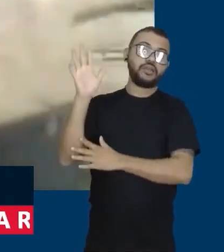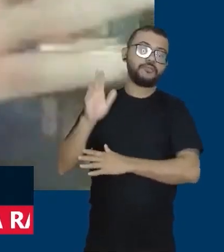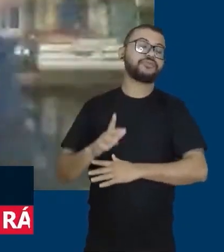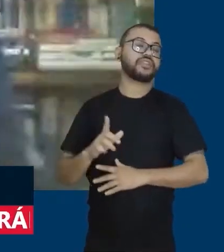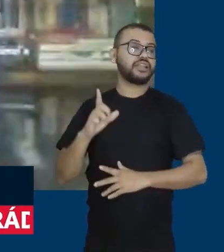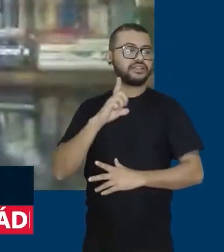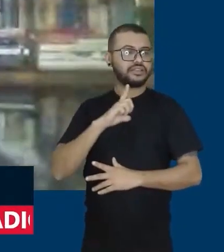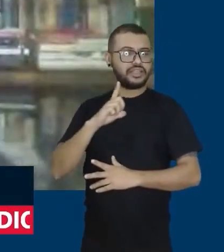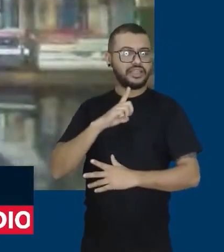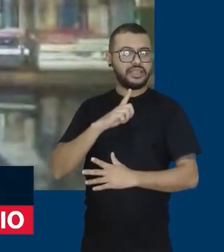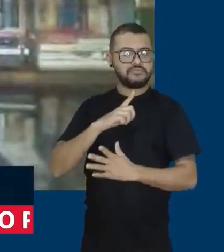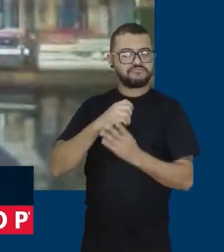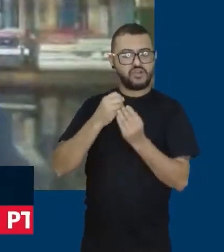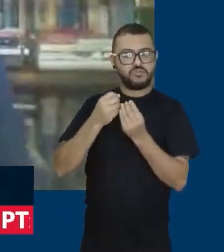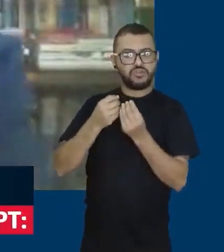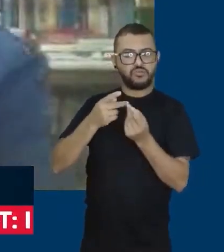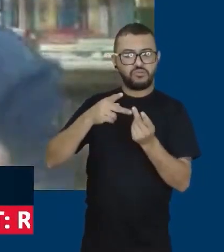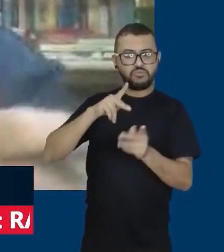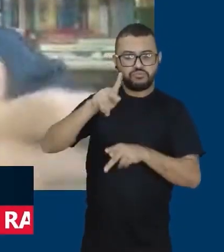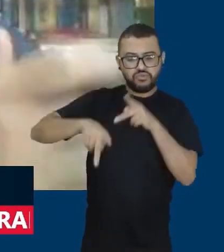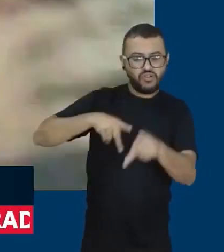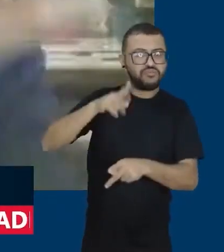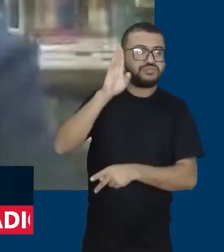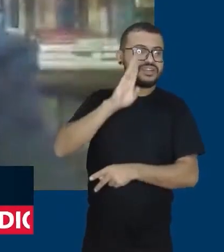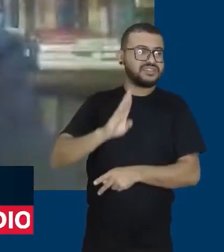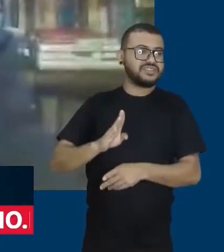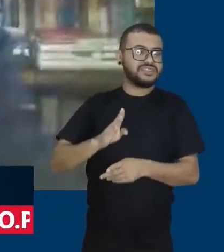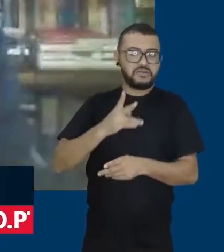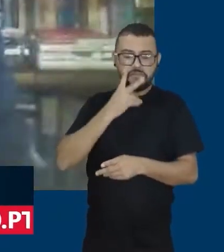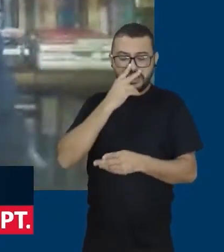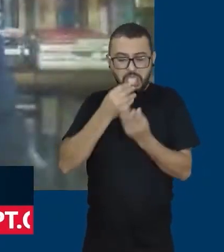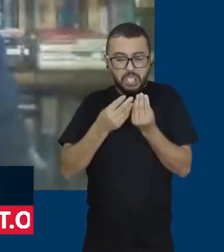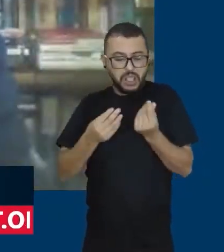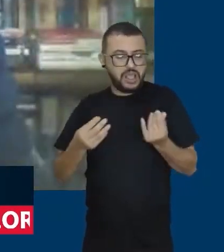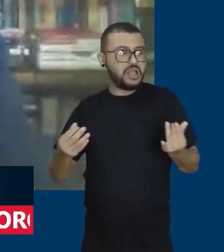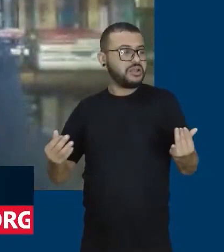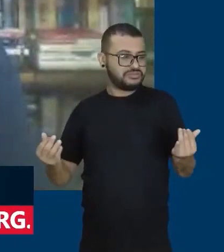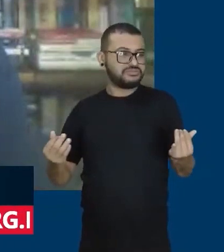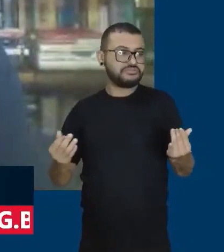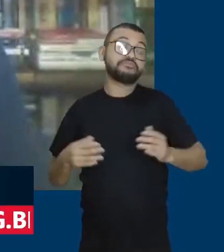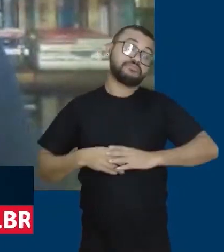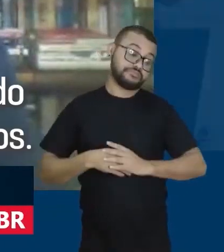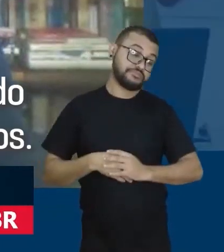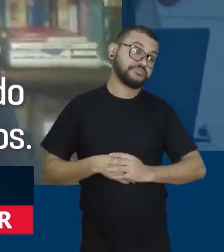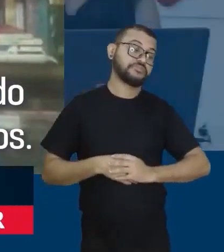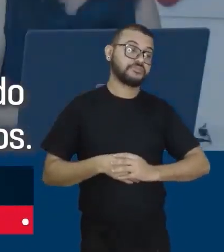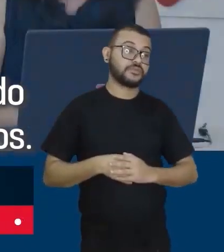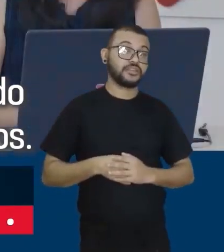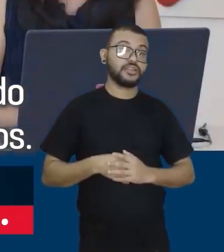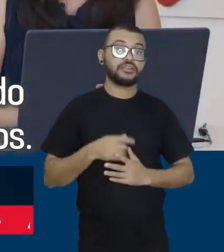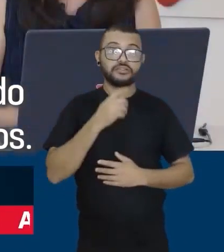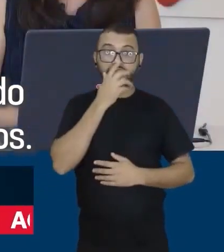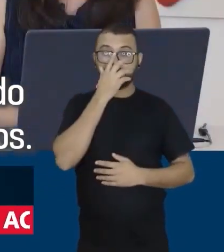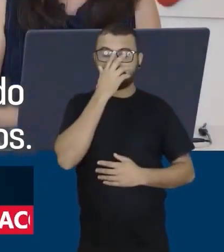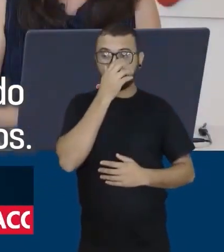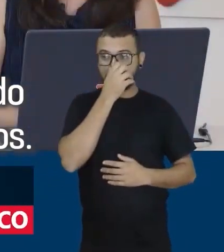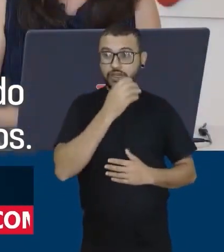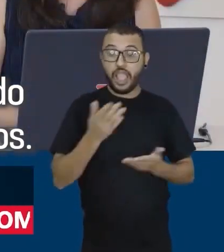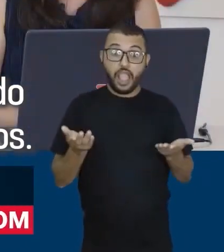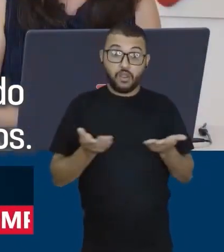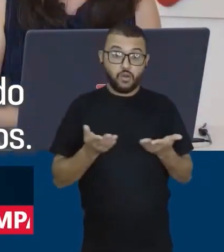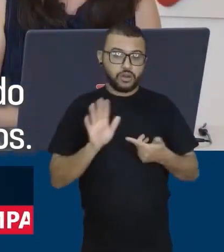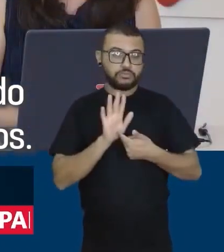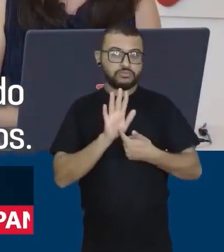de dilaceramento social, um processo de defiamento social. E,